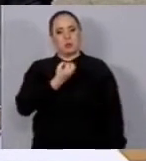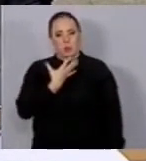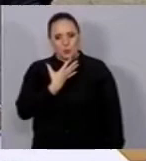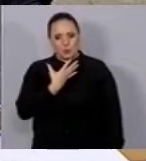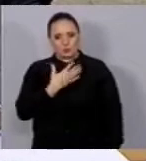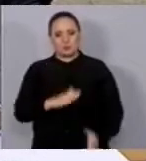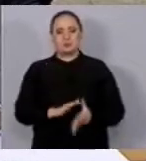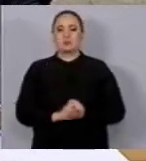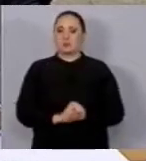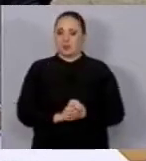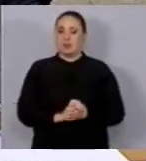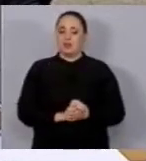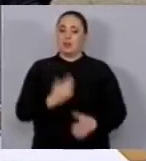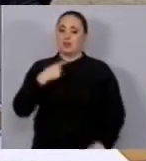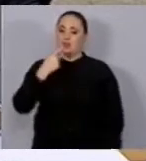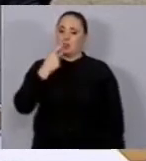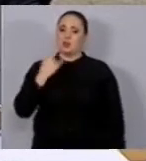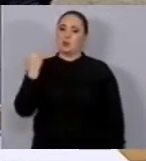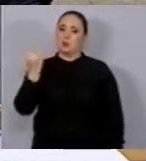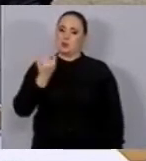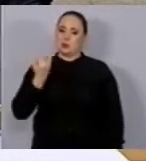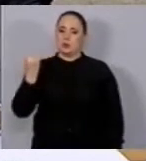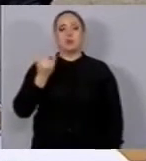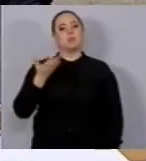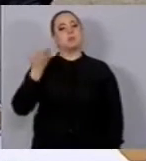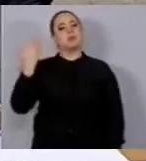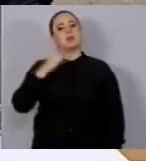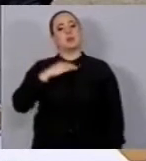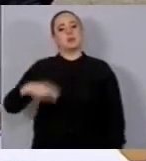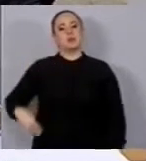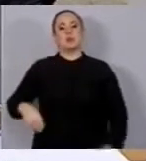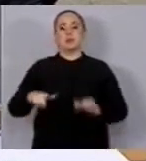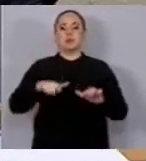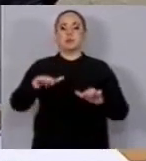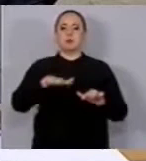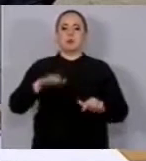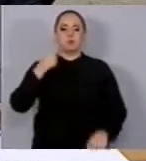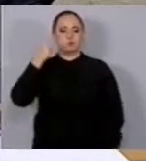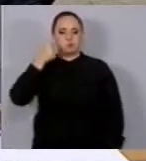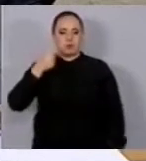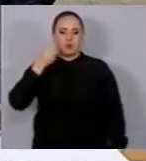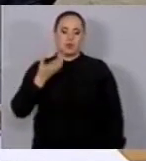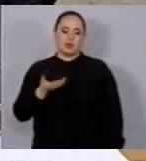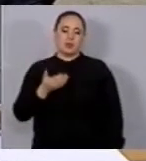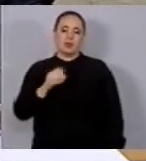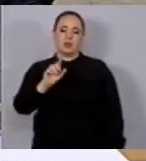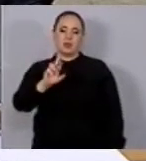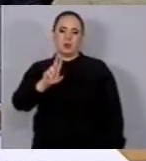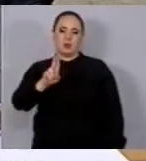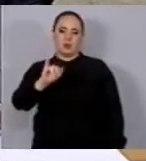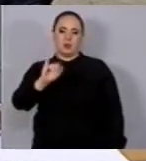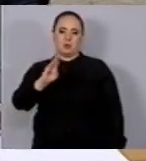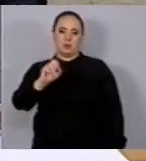o fato de a ministra ter sido forjada na militância da advocacia, que, segundo Rui Barbosa, impõe